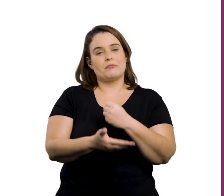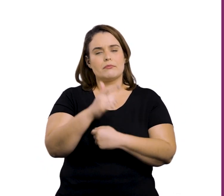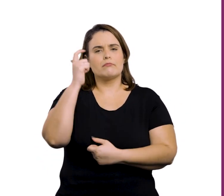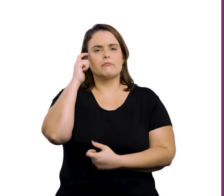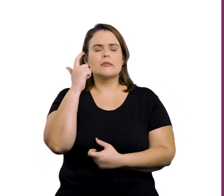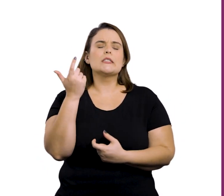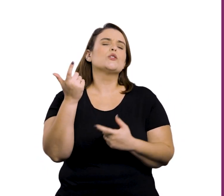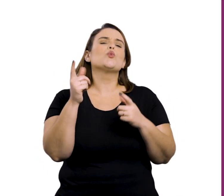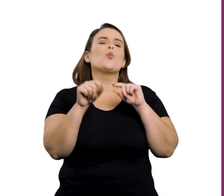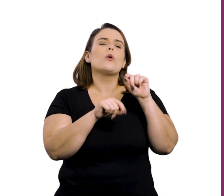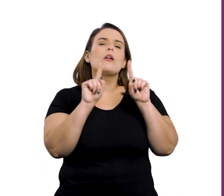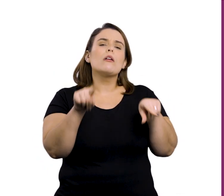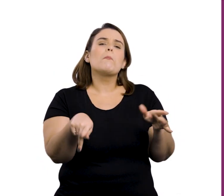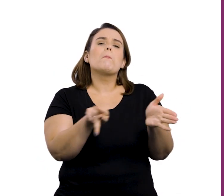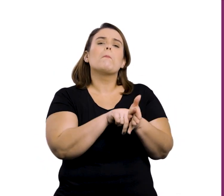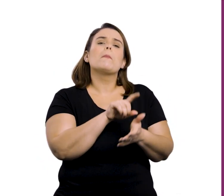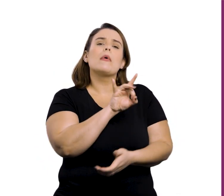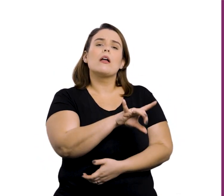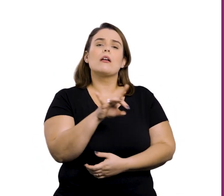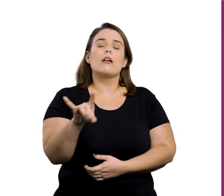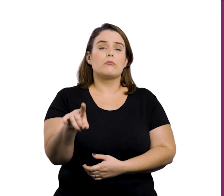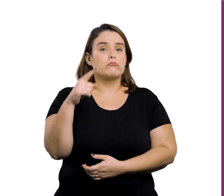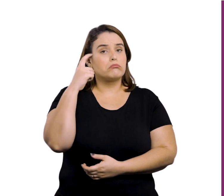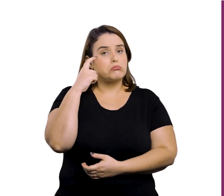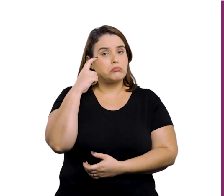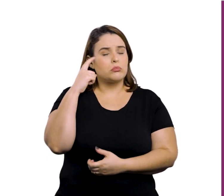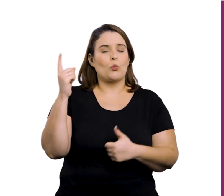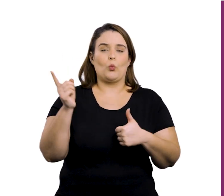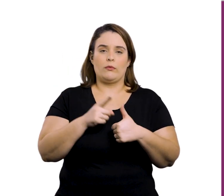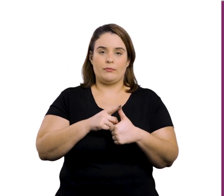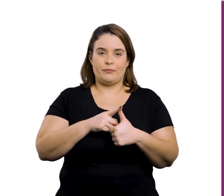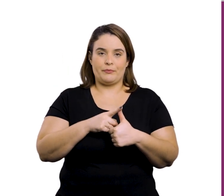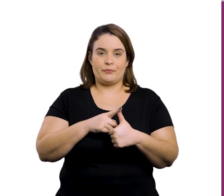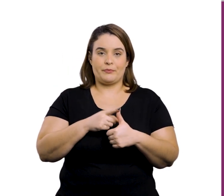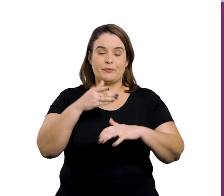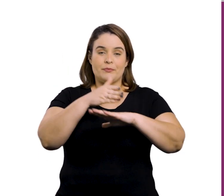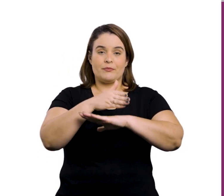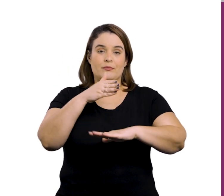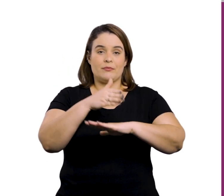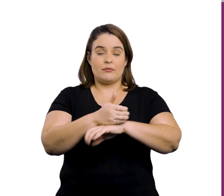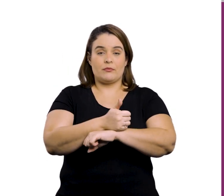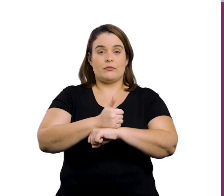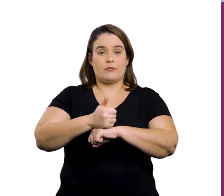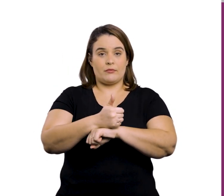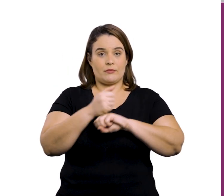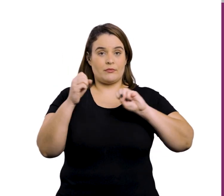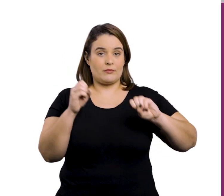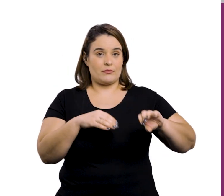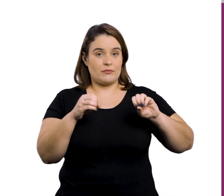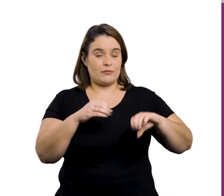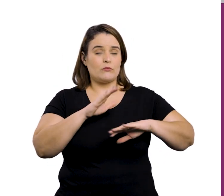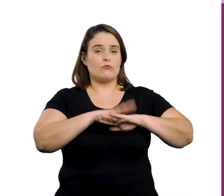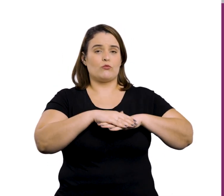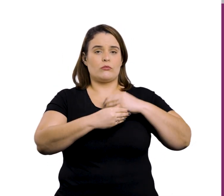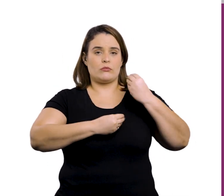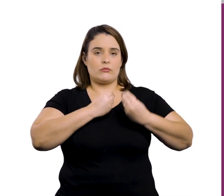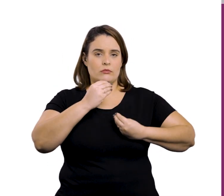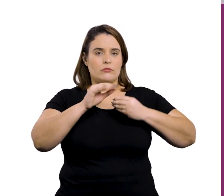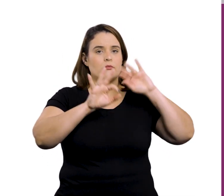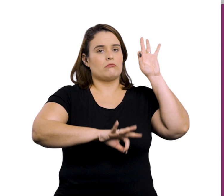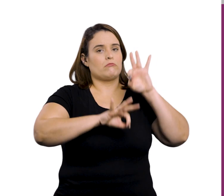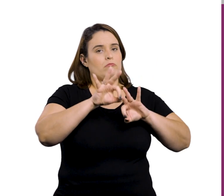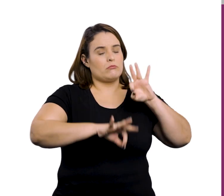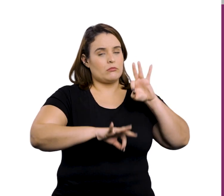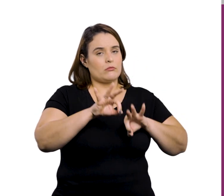de acordo com as suas peculiaridades e conforme os seguintes princípios. 1. Participação dos profissionais da educação